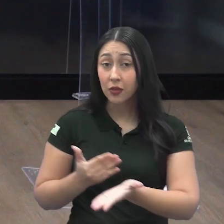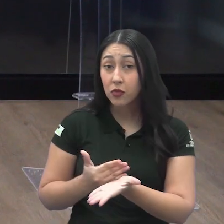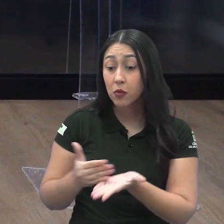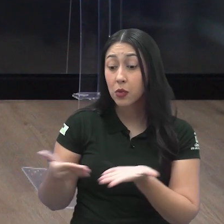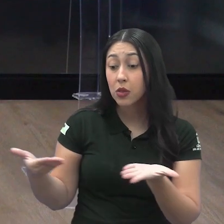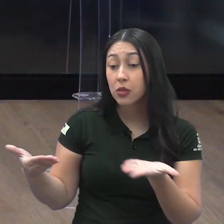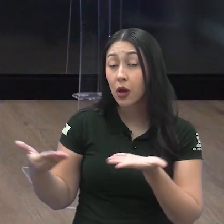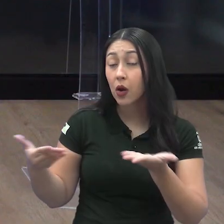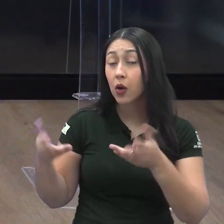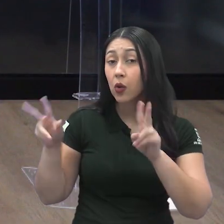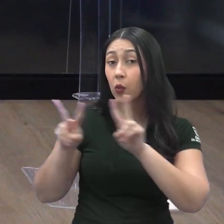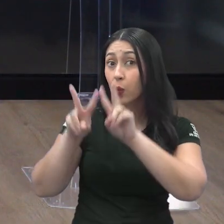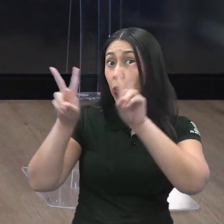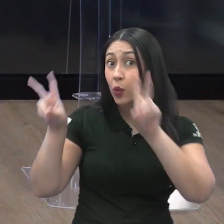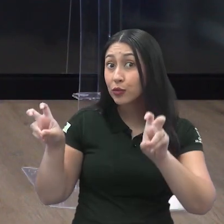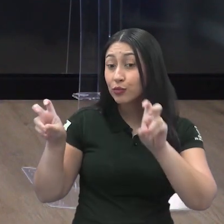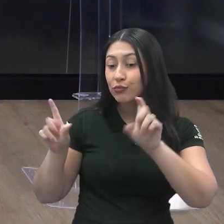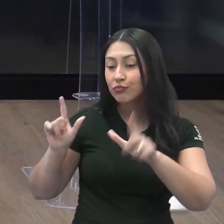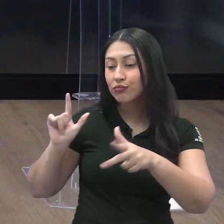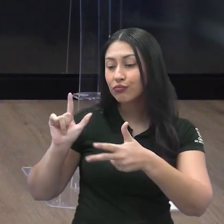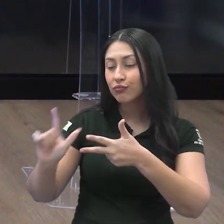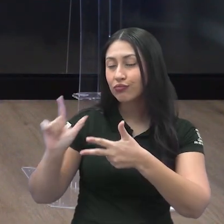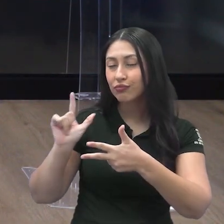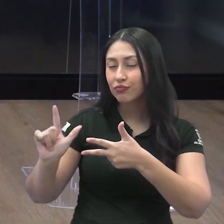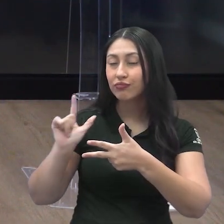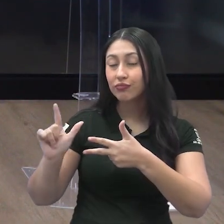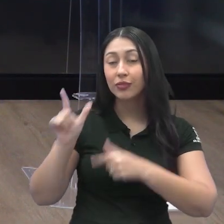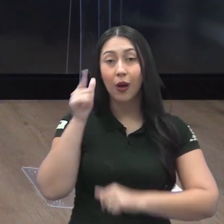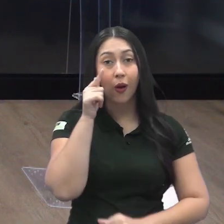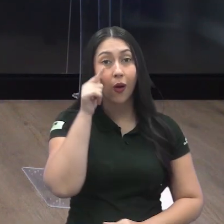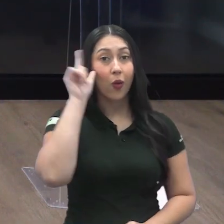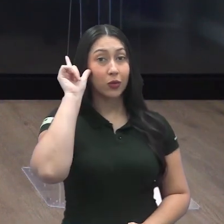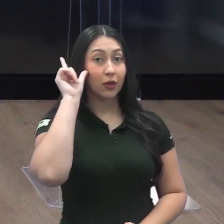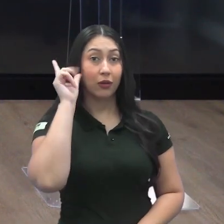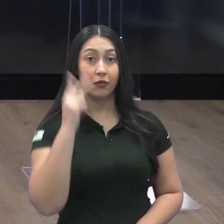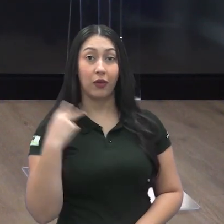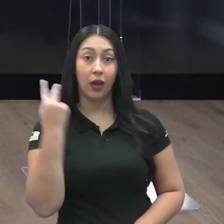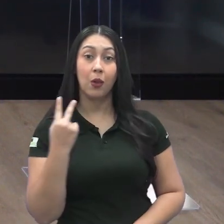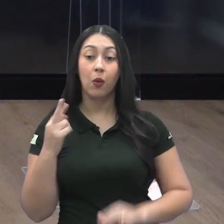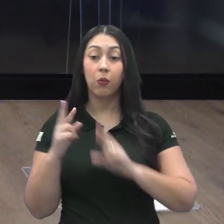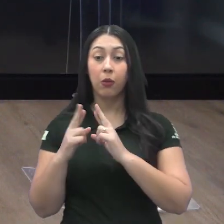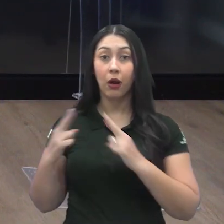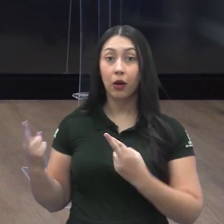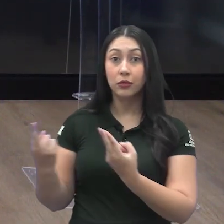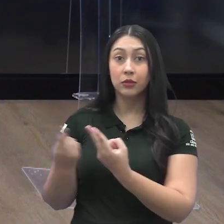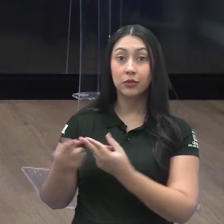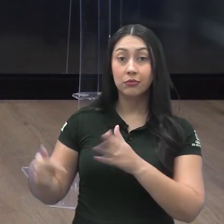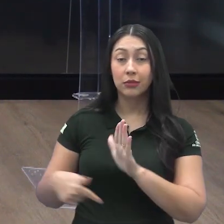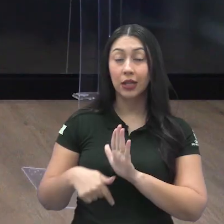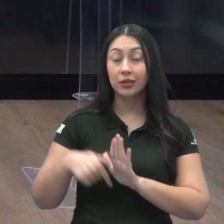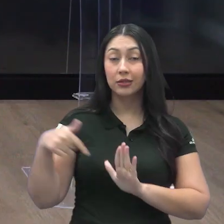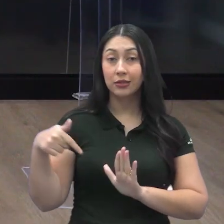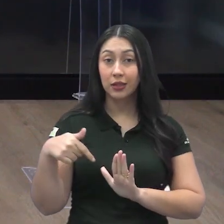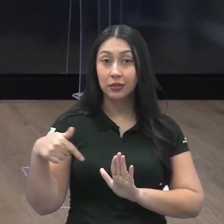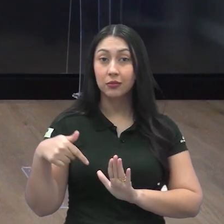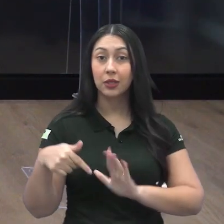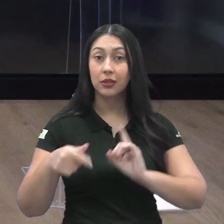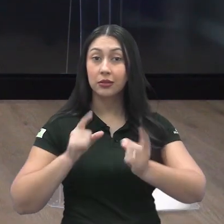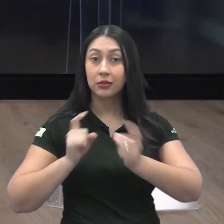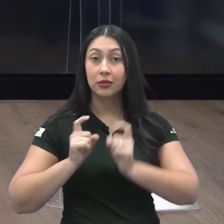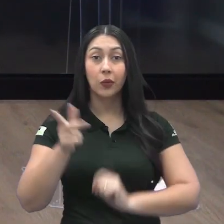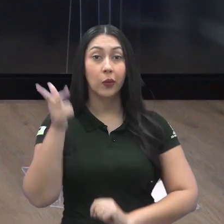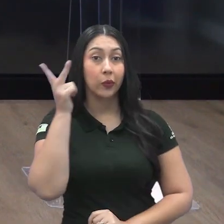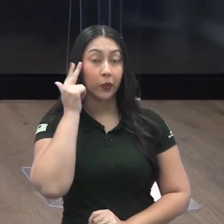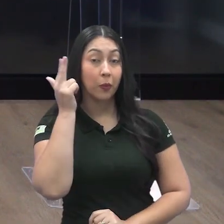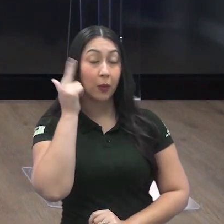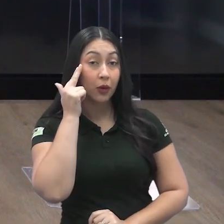A gente começa a edição de hoje com notícia do Legislativo. Ontem, os vereadores se reuniram para a 7ª sessão